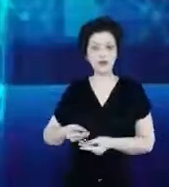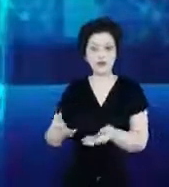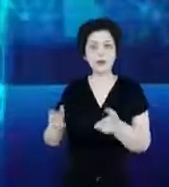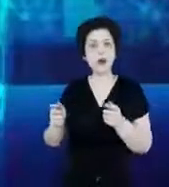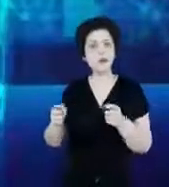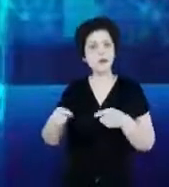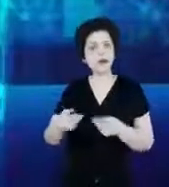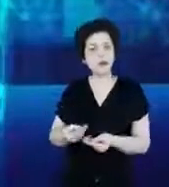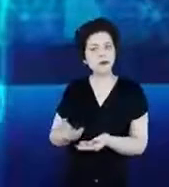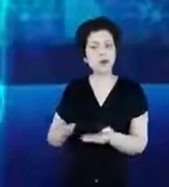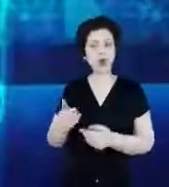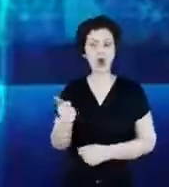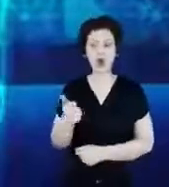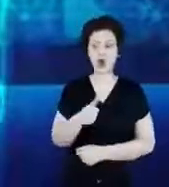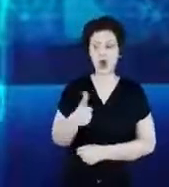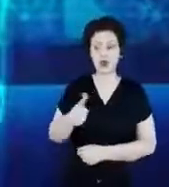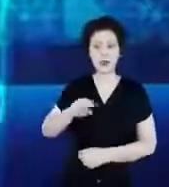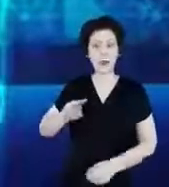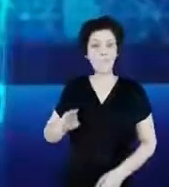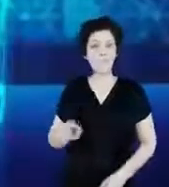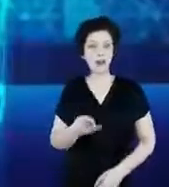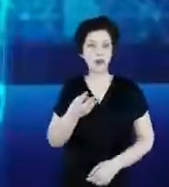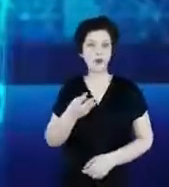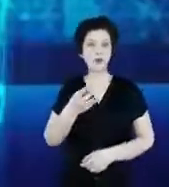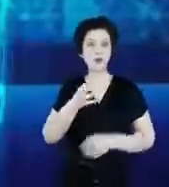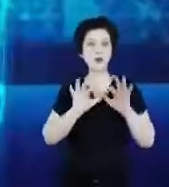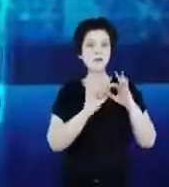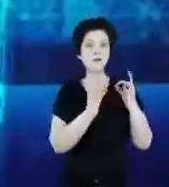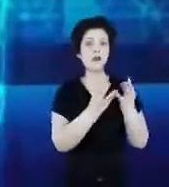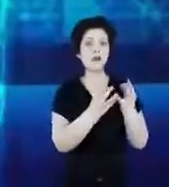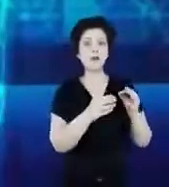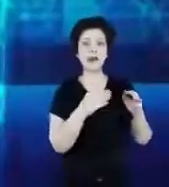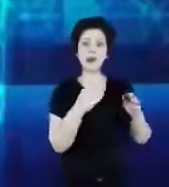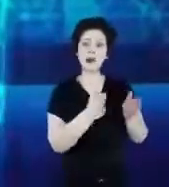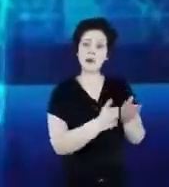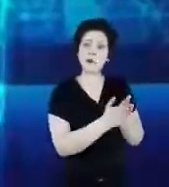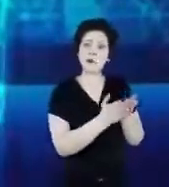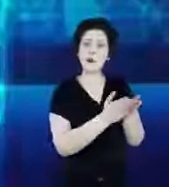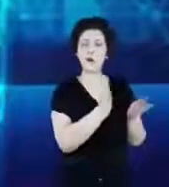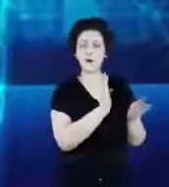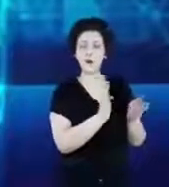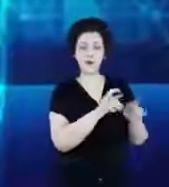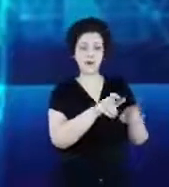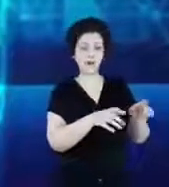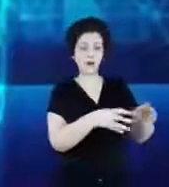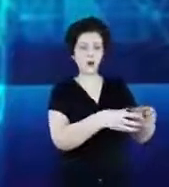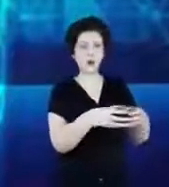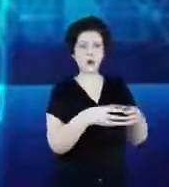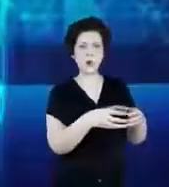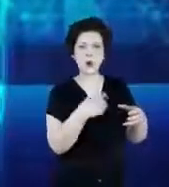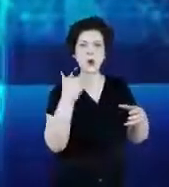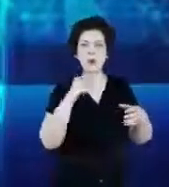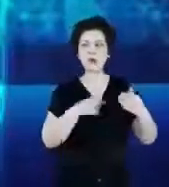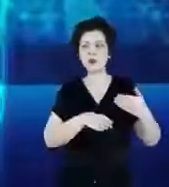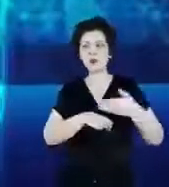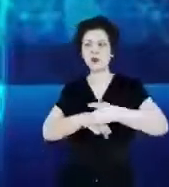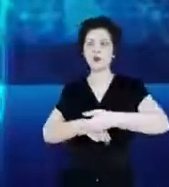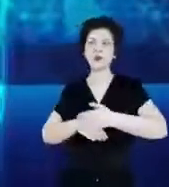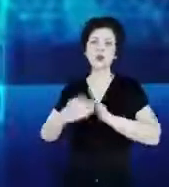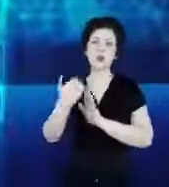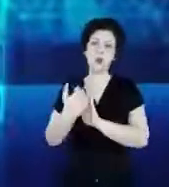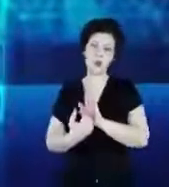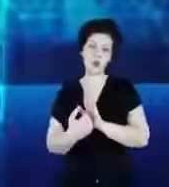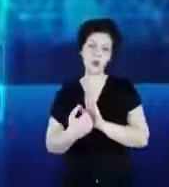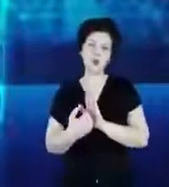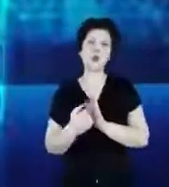que 11 milhões de famílias vulneráveis brasileiras tenham acesso a um desconto de luz na conta de luz